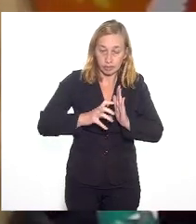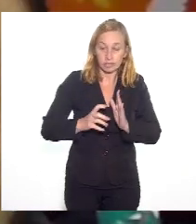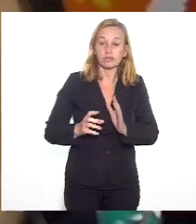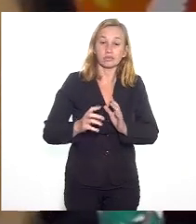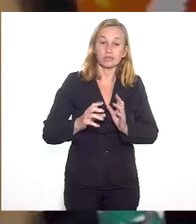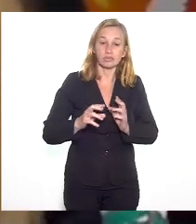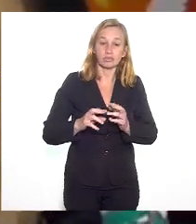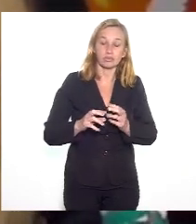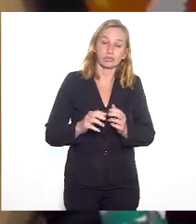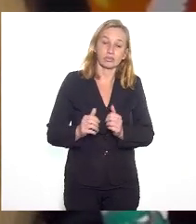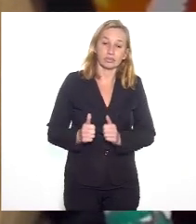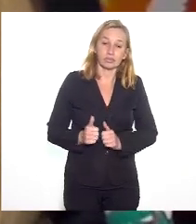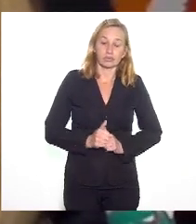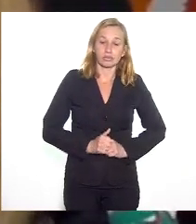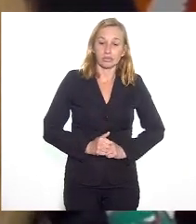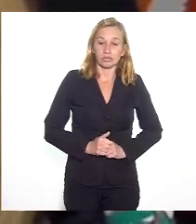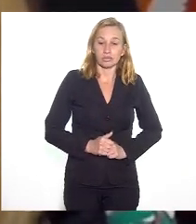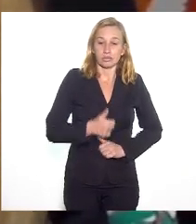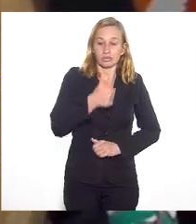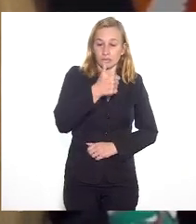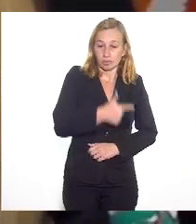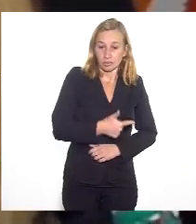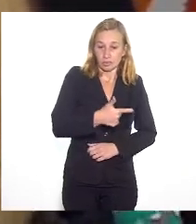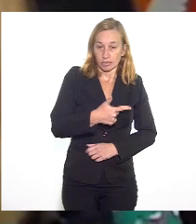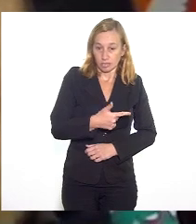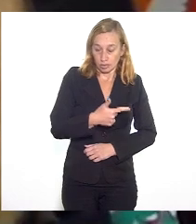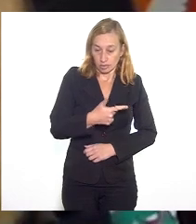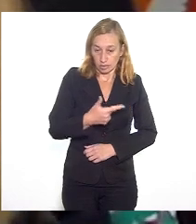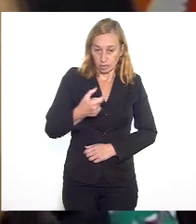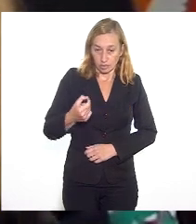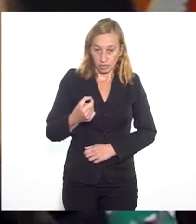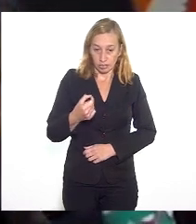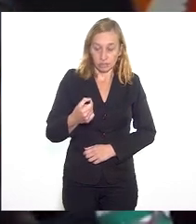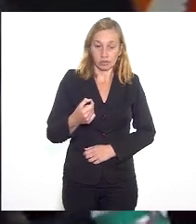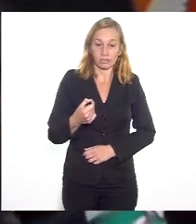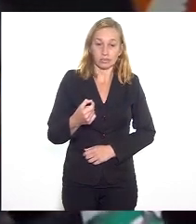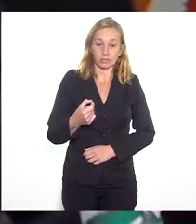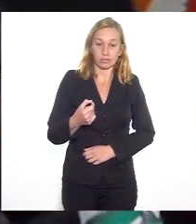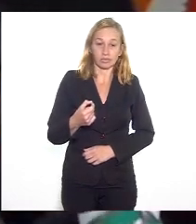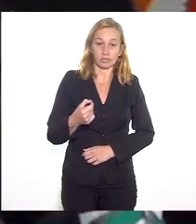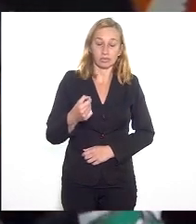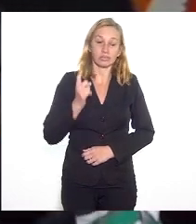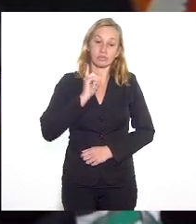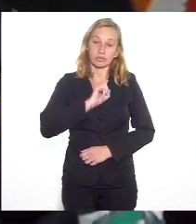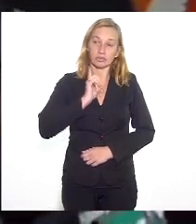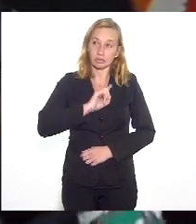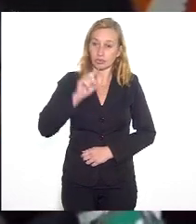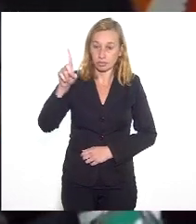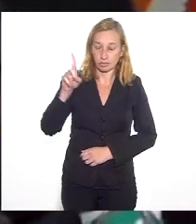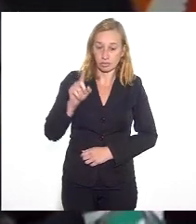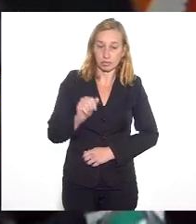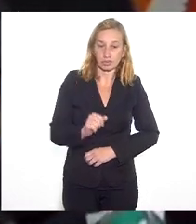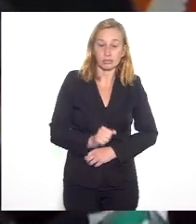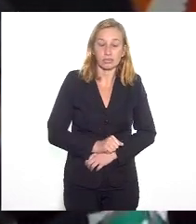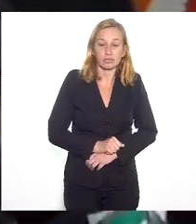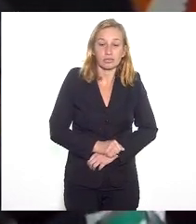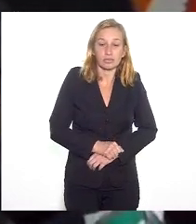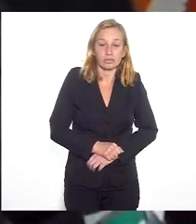20ª posição do ranking de transparência da Controladoria Geral da União, agora